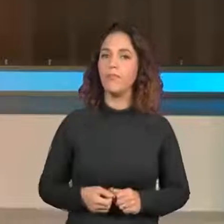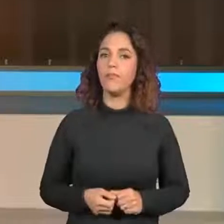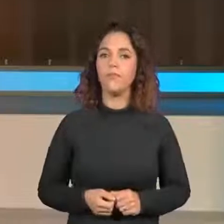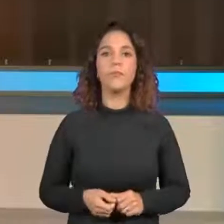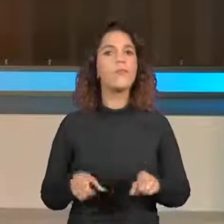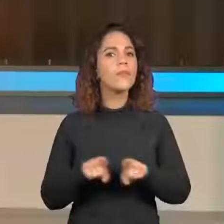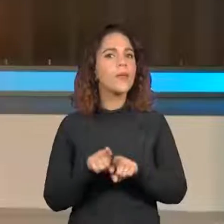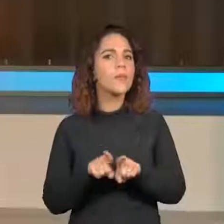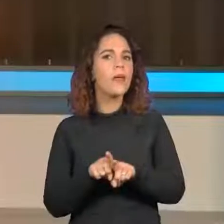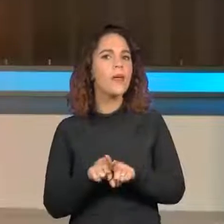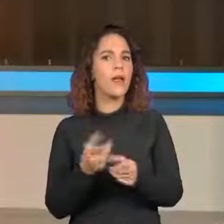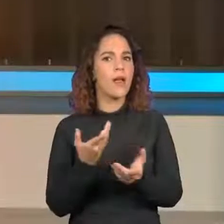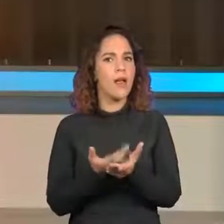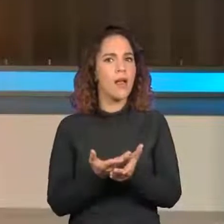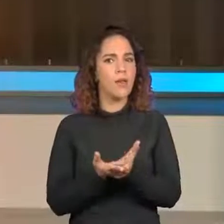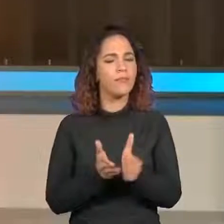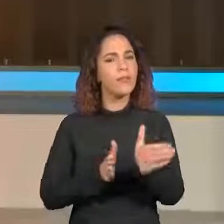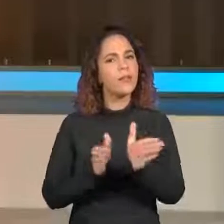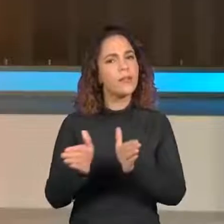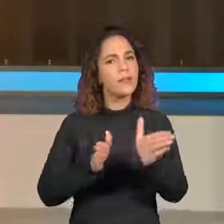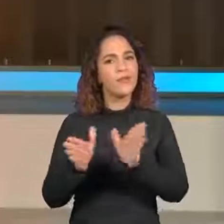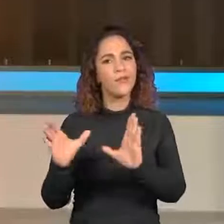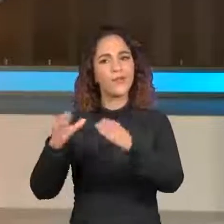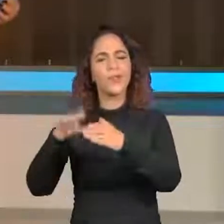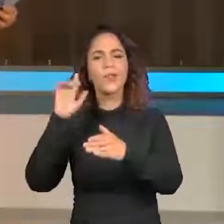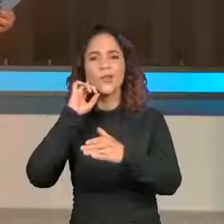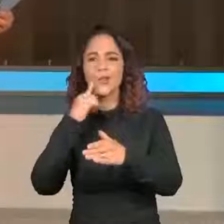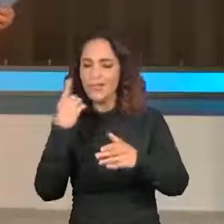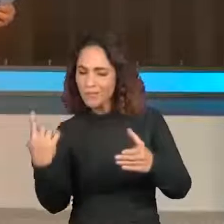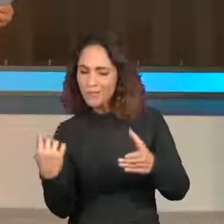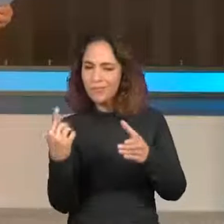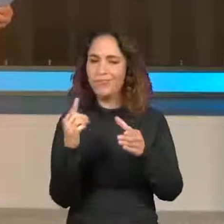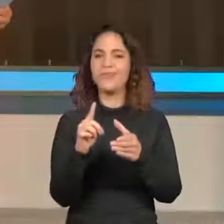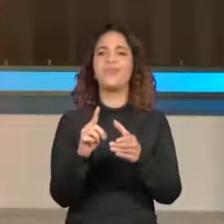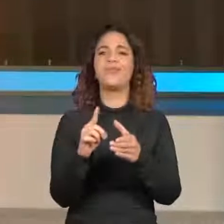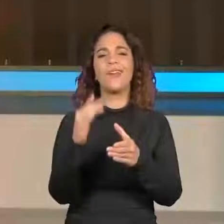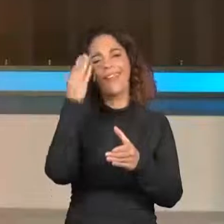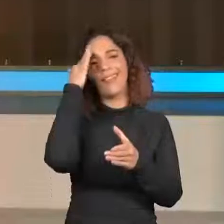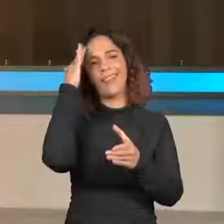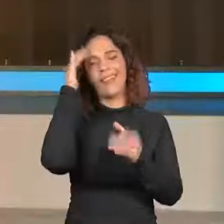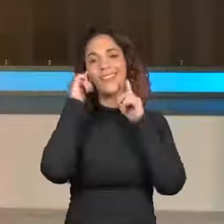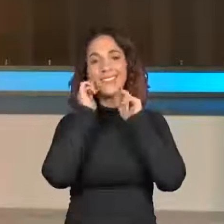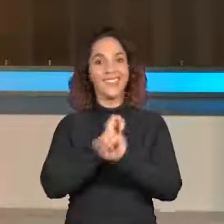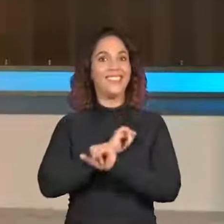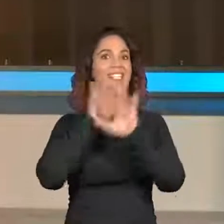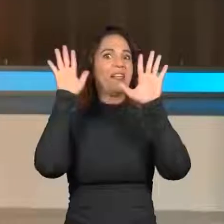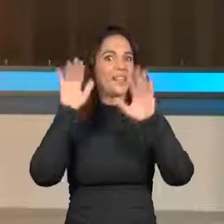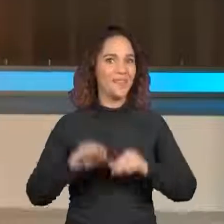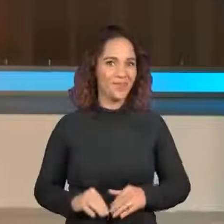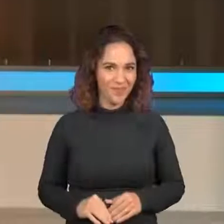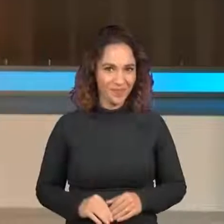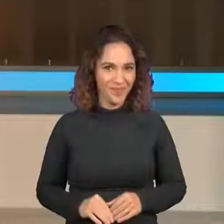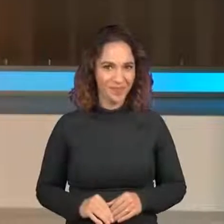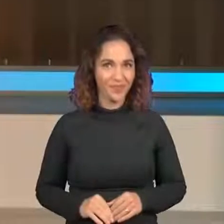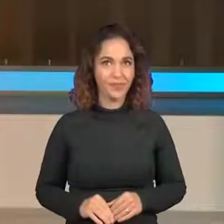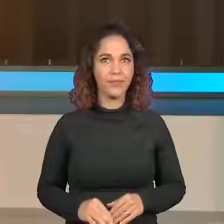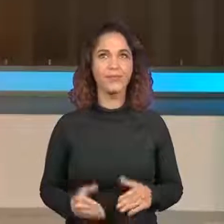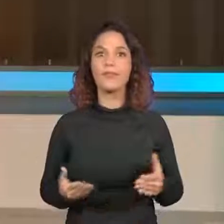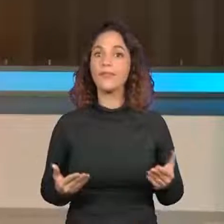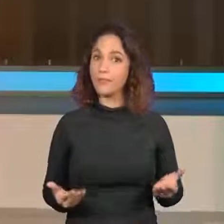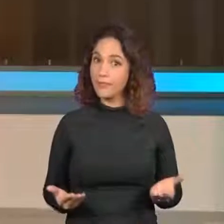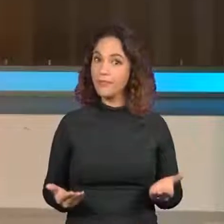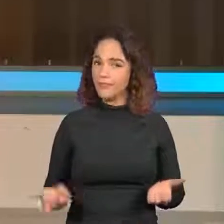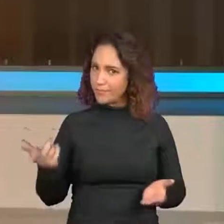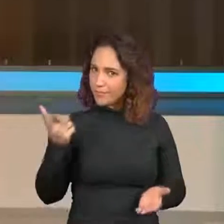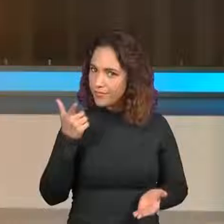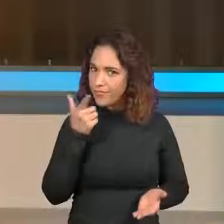e torná-la mais possível a muito mais pessoas. Olha, é assim que